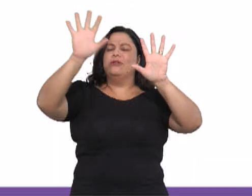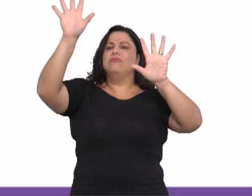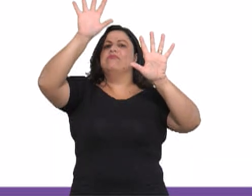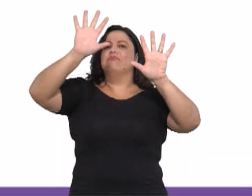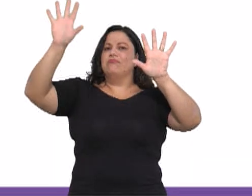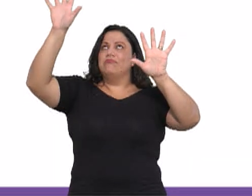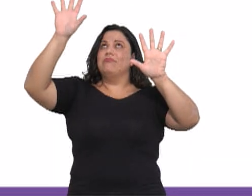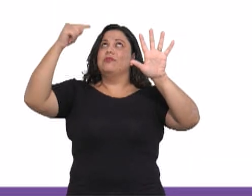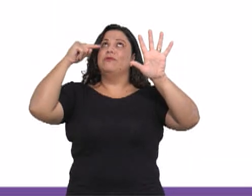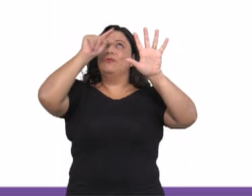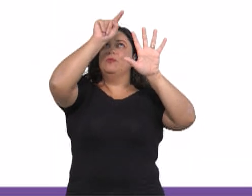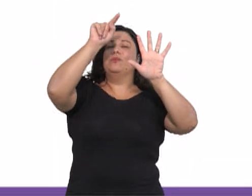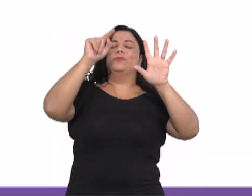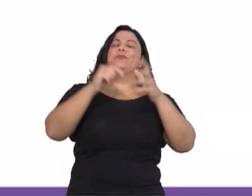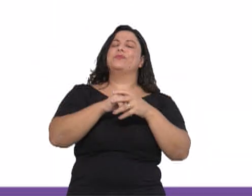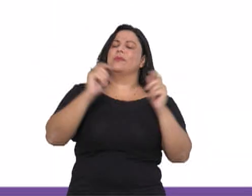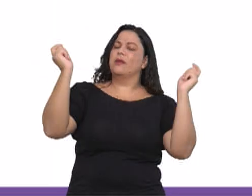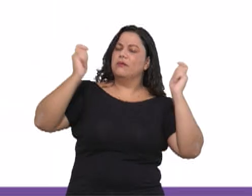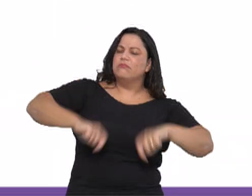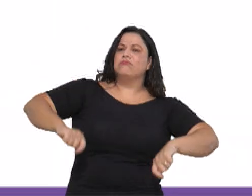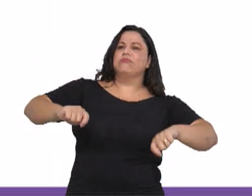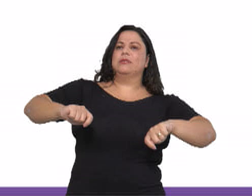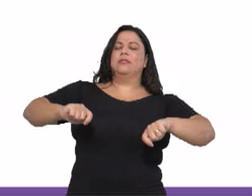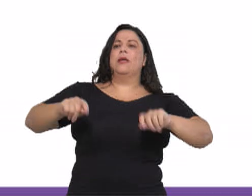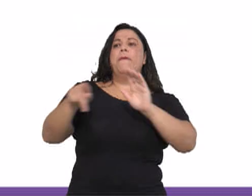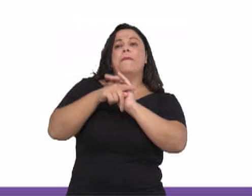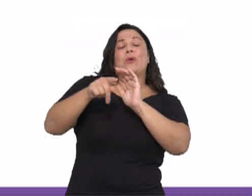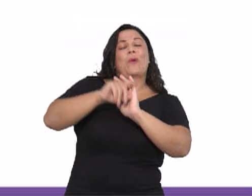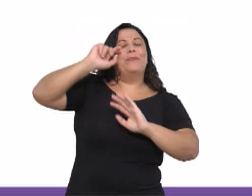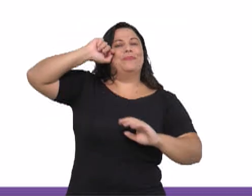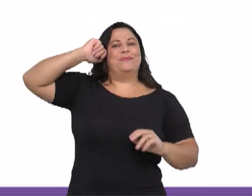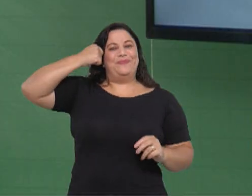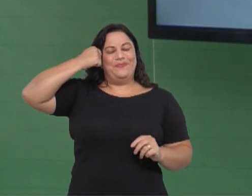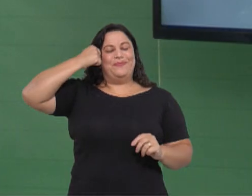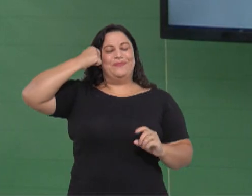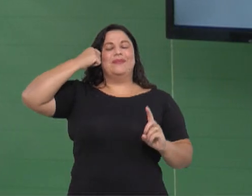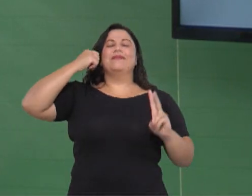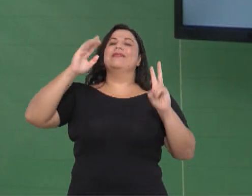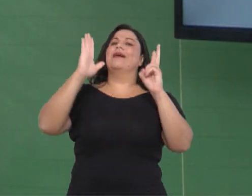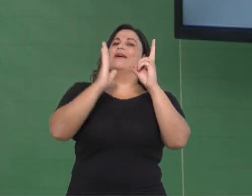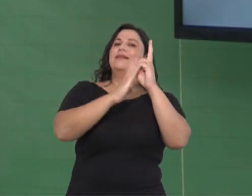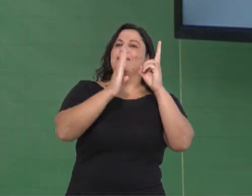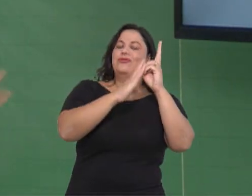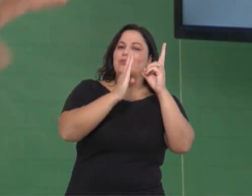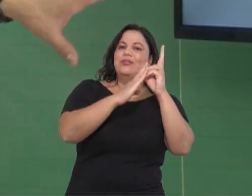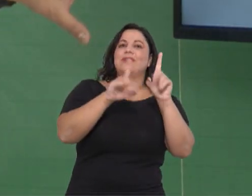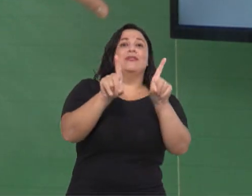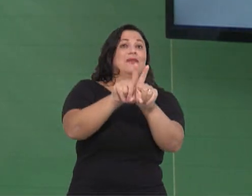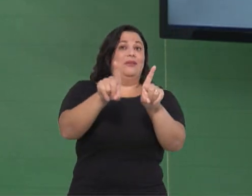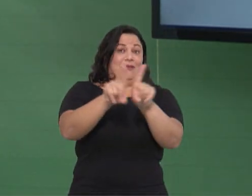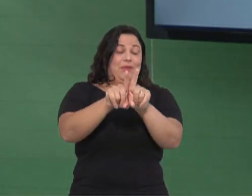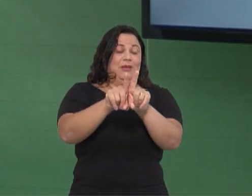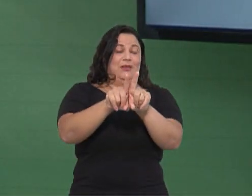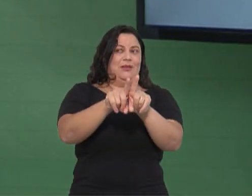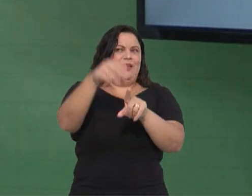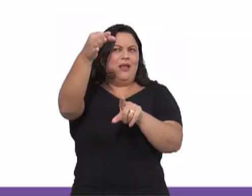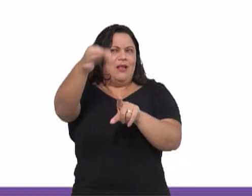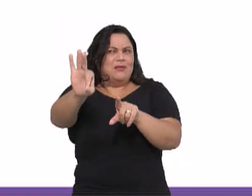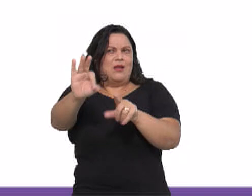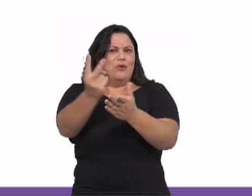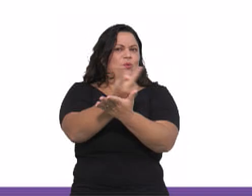religiosas indígena e africana. Como eu disse, não tem muito certo e errado nesta atividade, mas eu quero que você pense